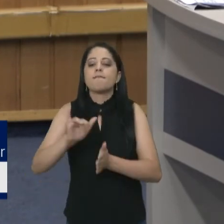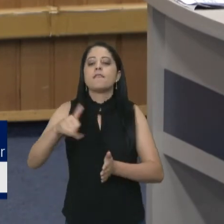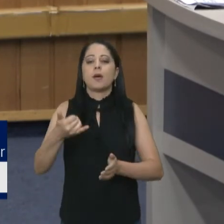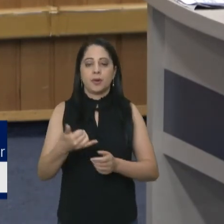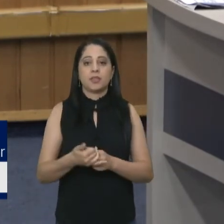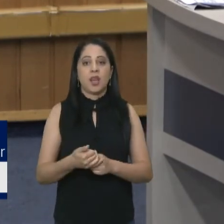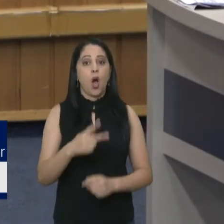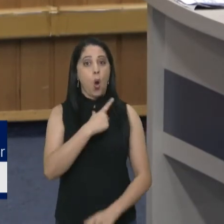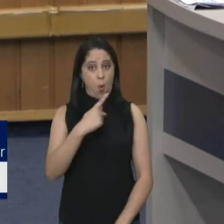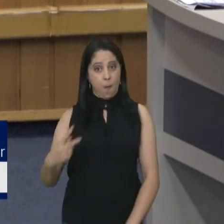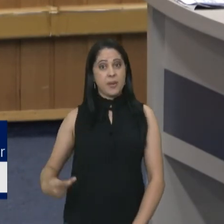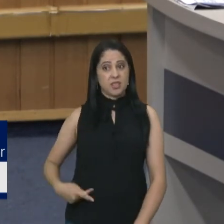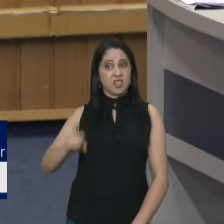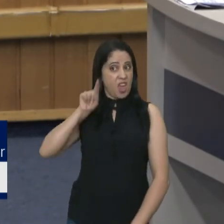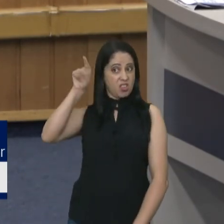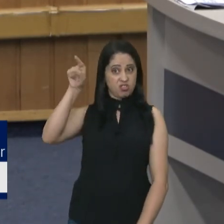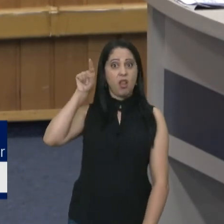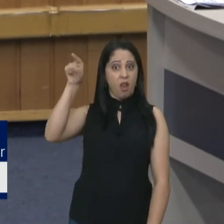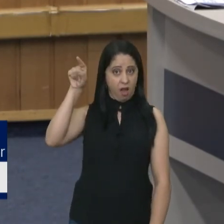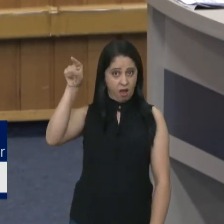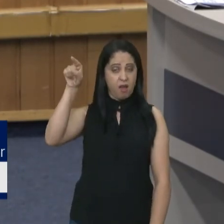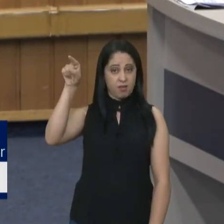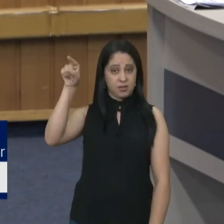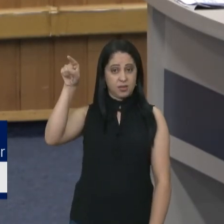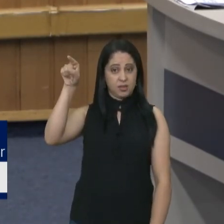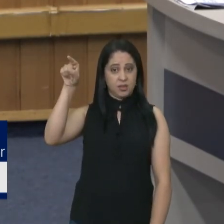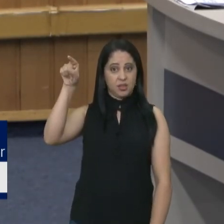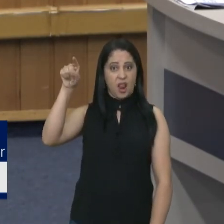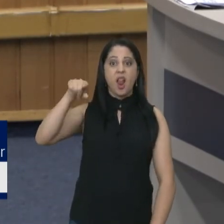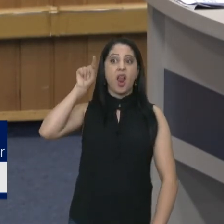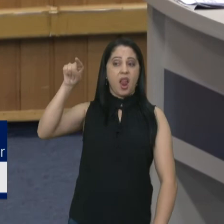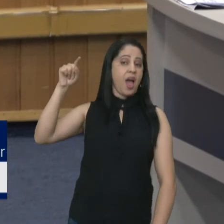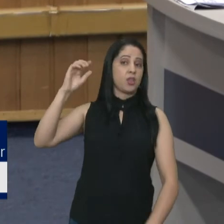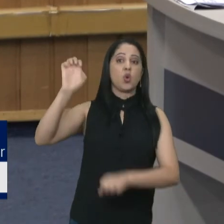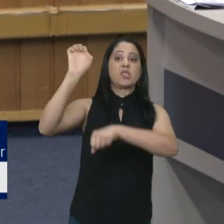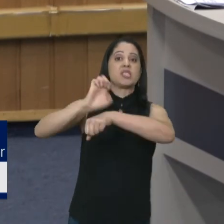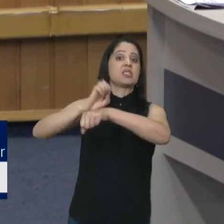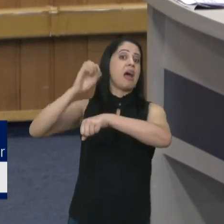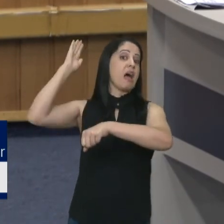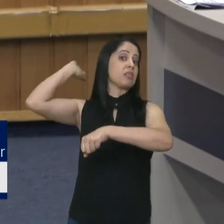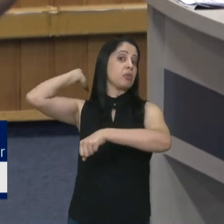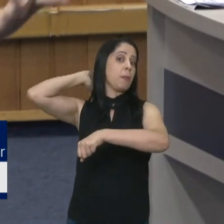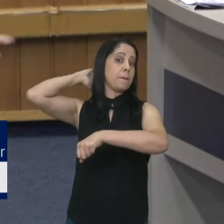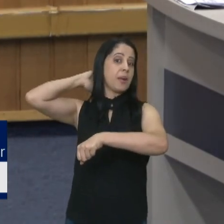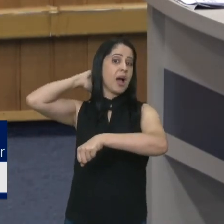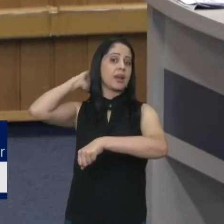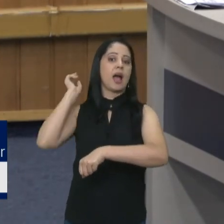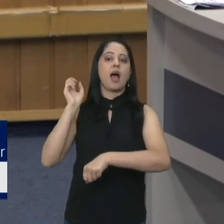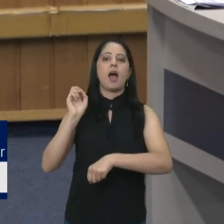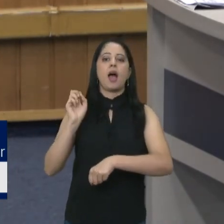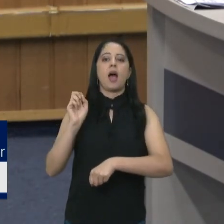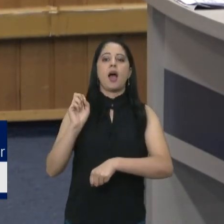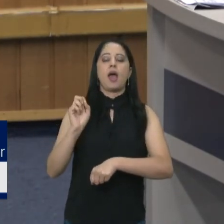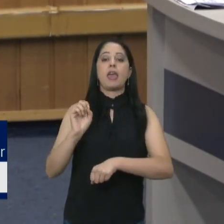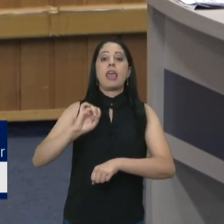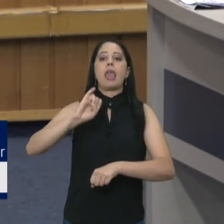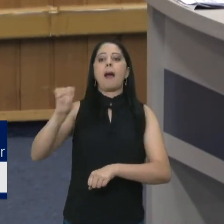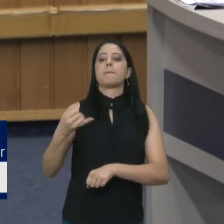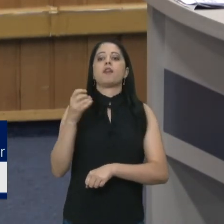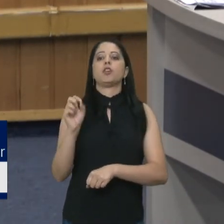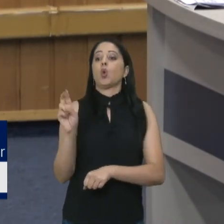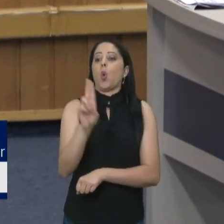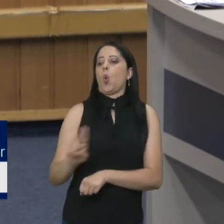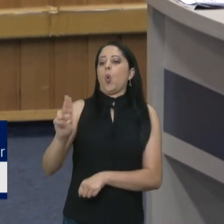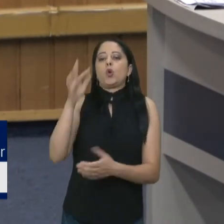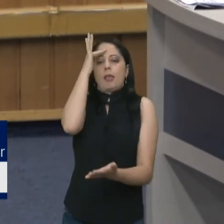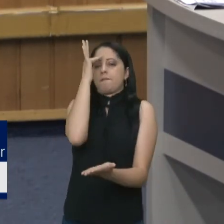próprio presidente teve lá, no Pará, e usou da fé, né, o que ele tem feito muito,